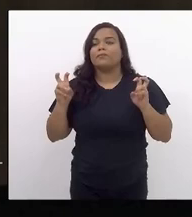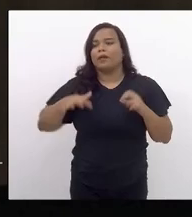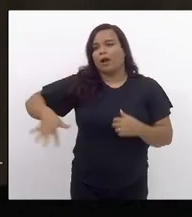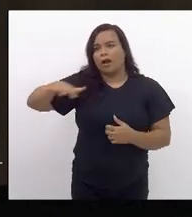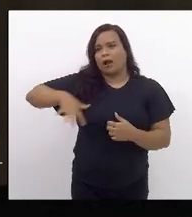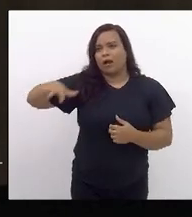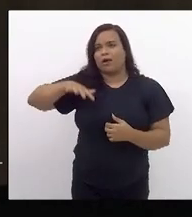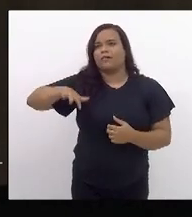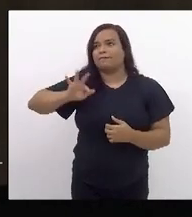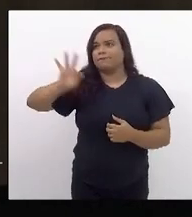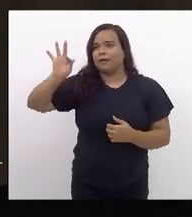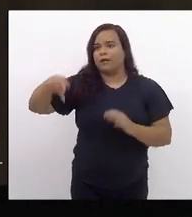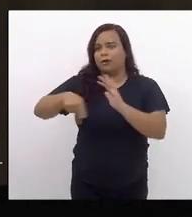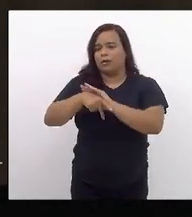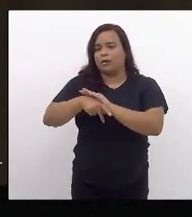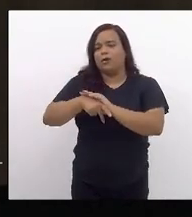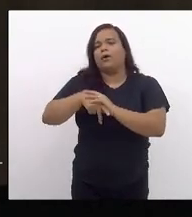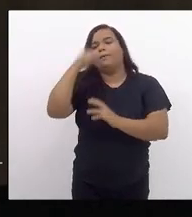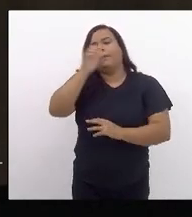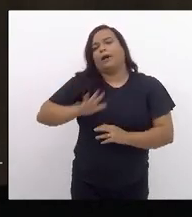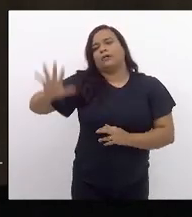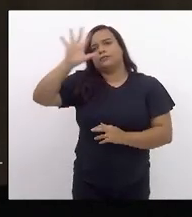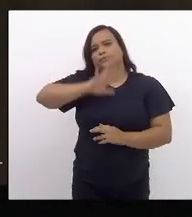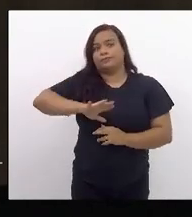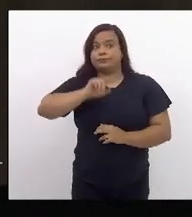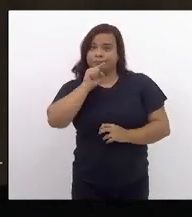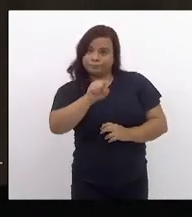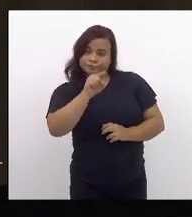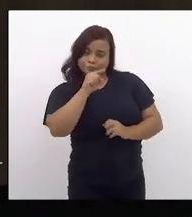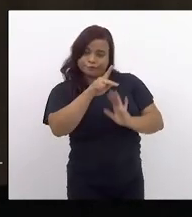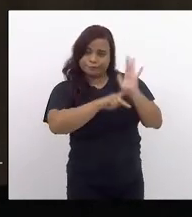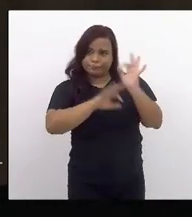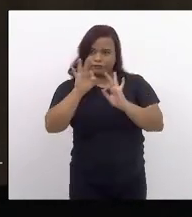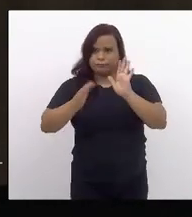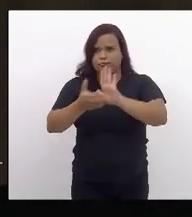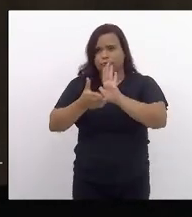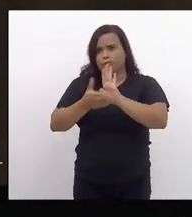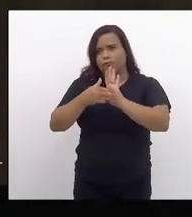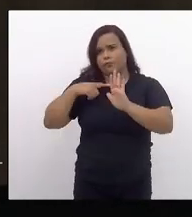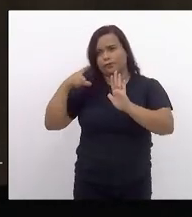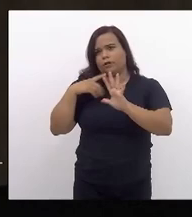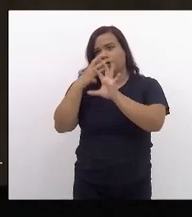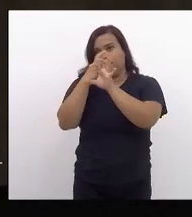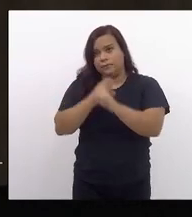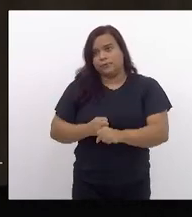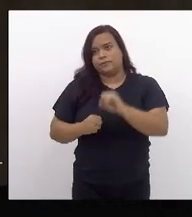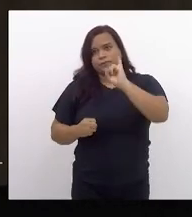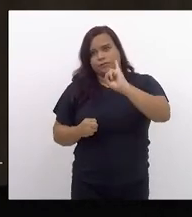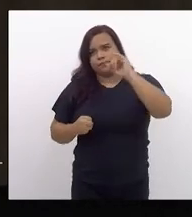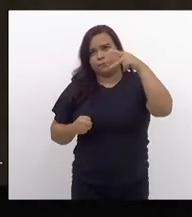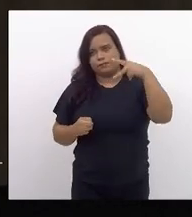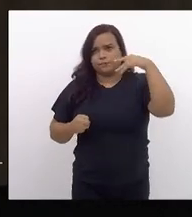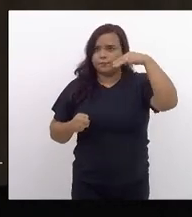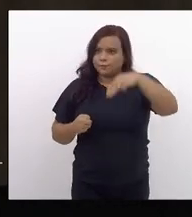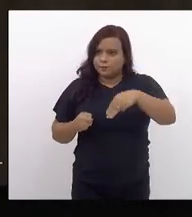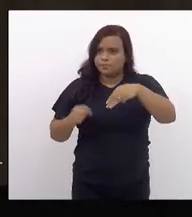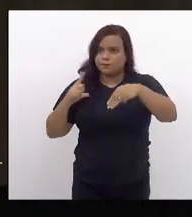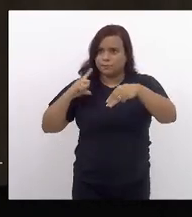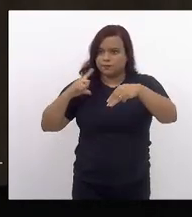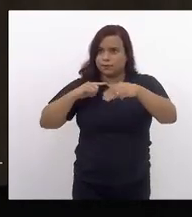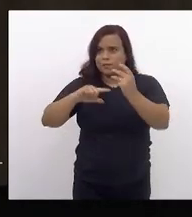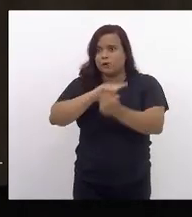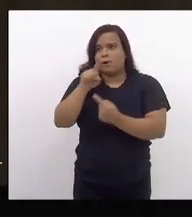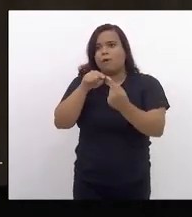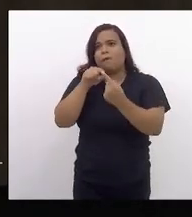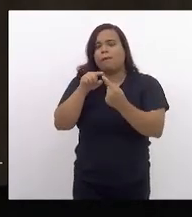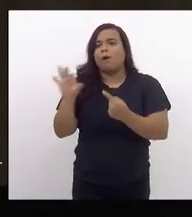Brasileira. Esse projeto, na verdade, ele propõe que no cálculo do IPM, né, ou seja, na destinação da